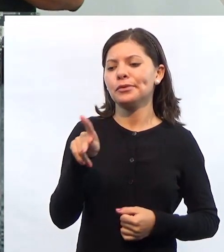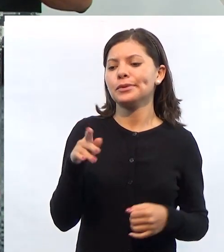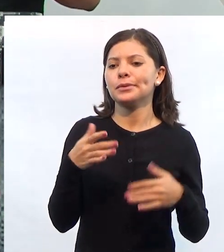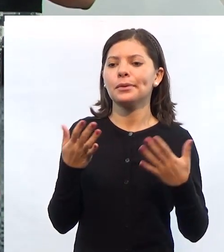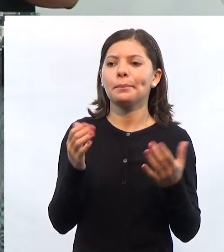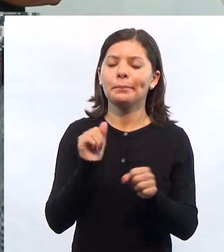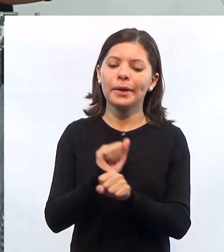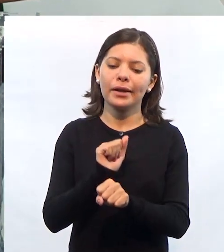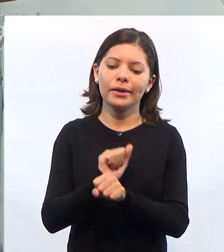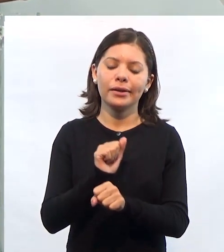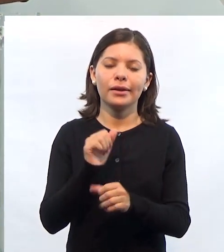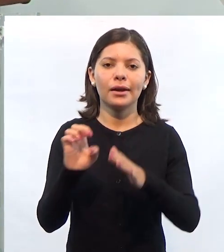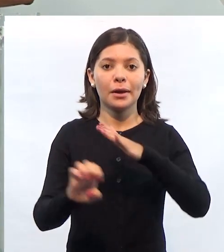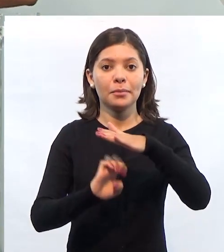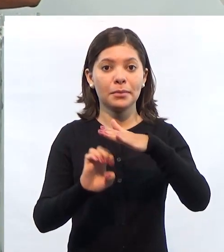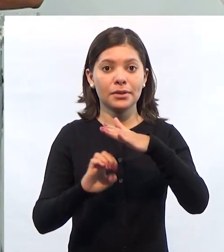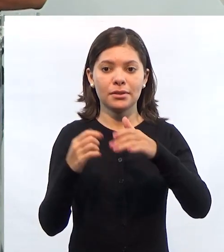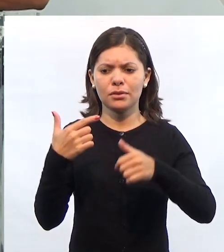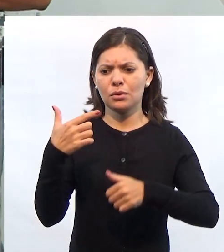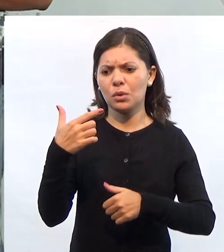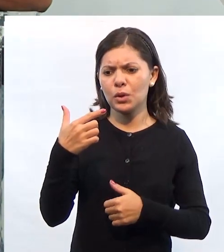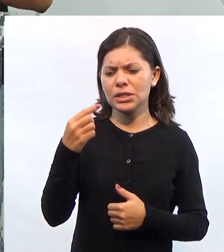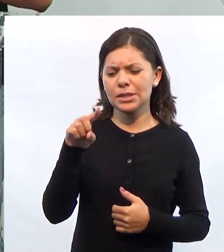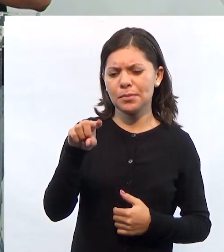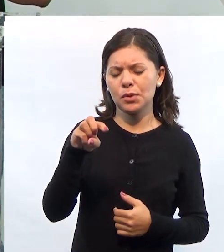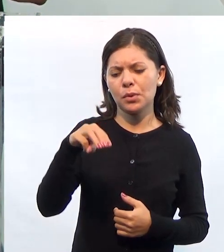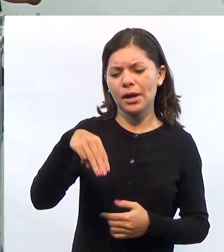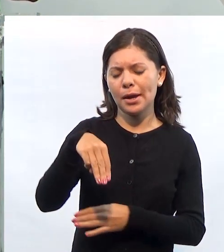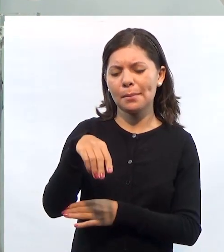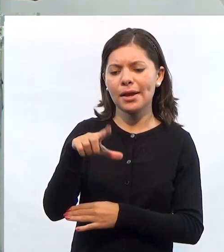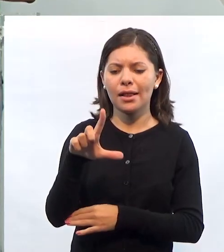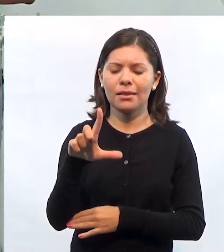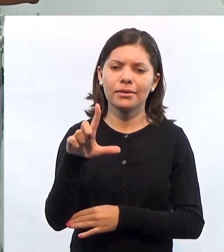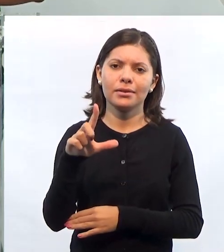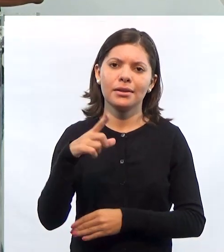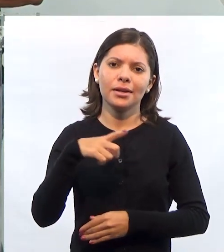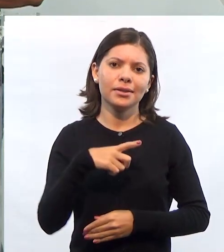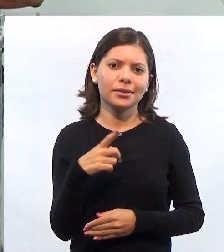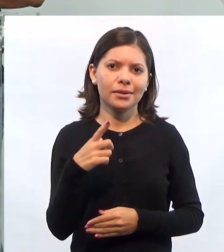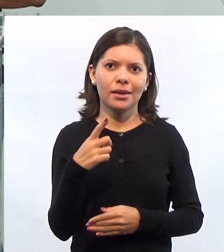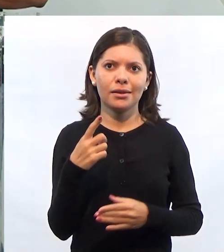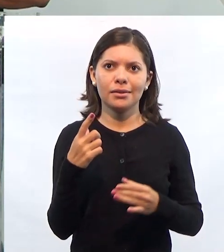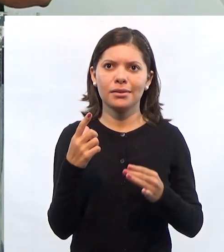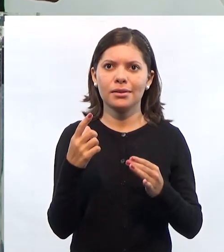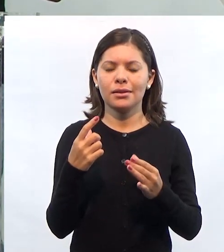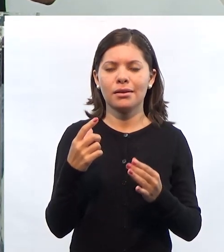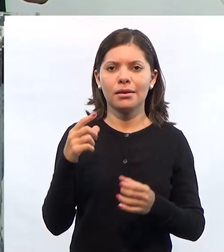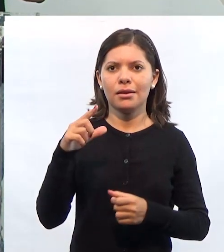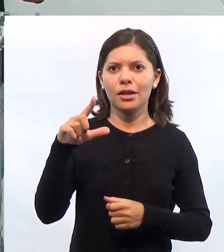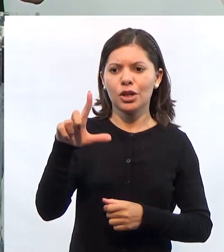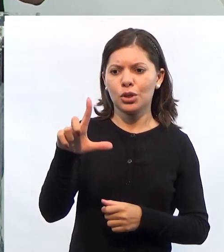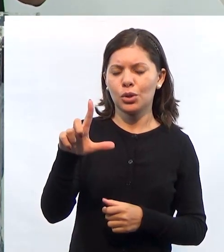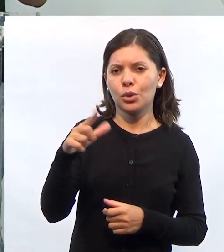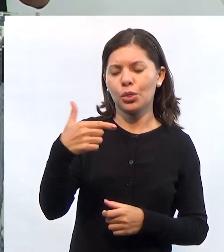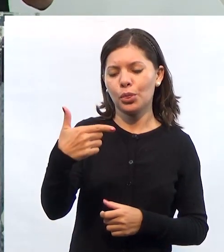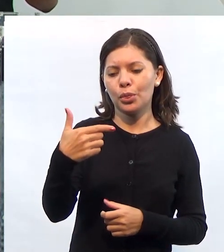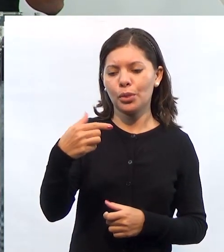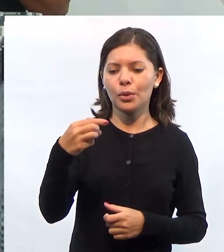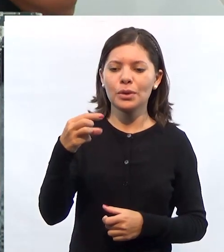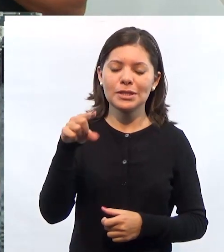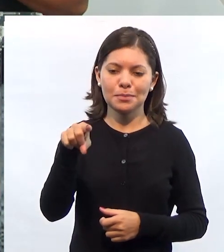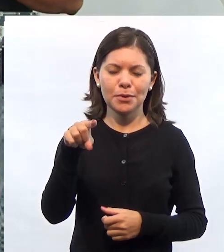a empresa disse que são 2000 ml se tem exatamente 2.000 ml Então tá tudo certo